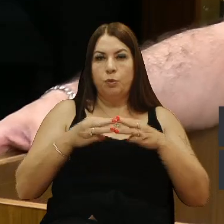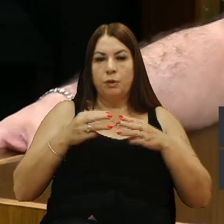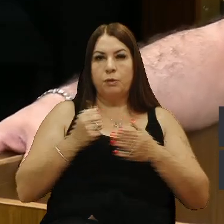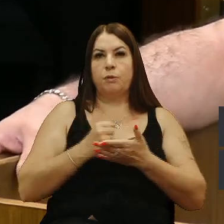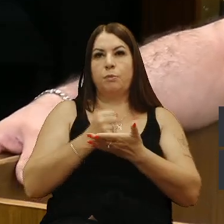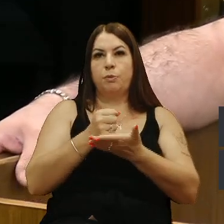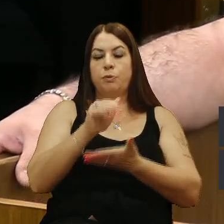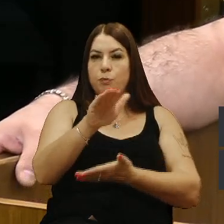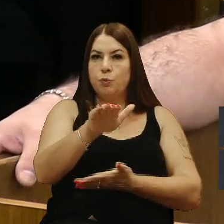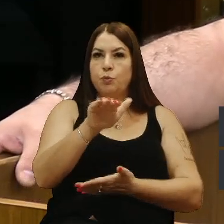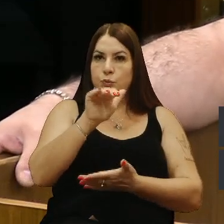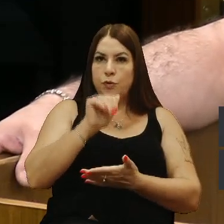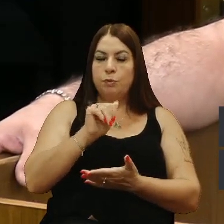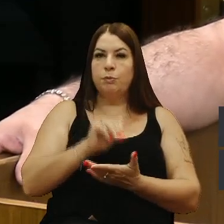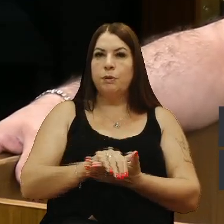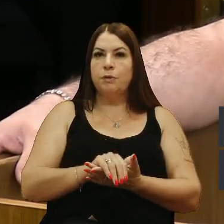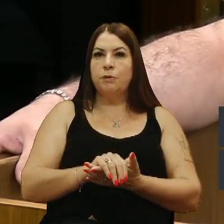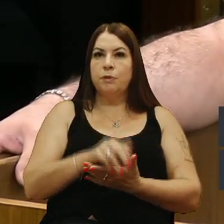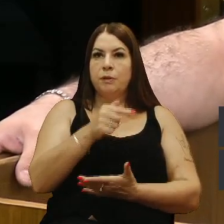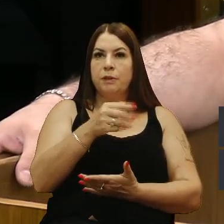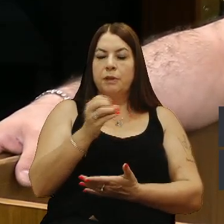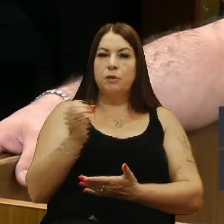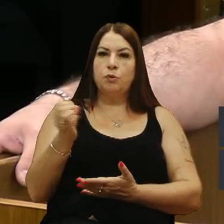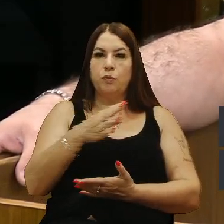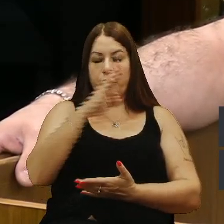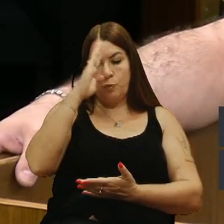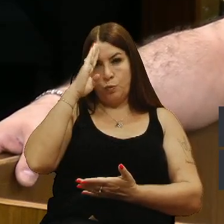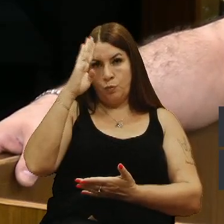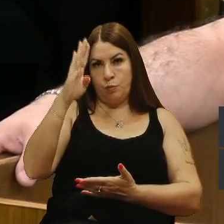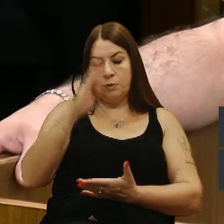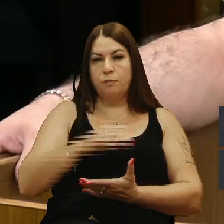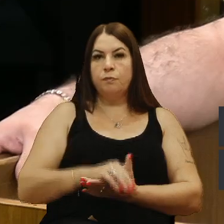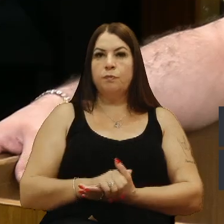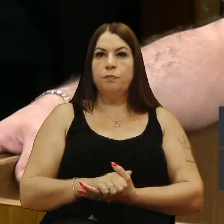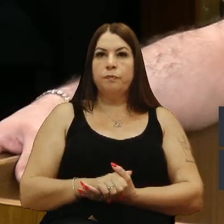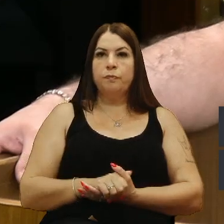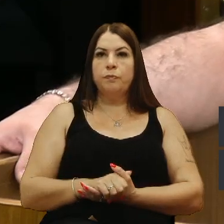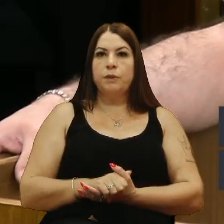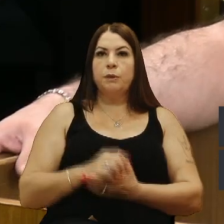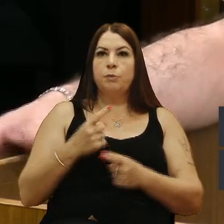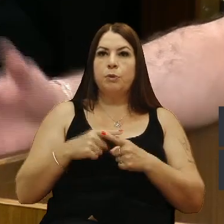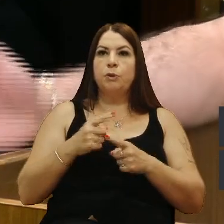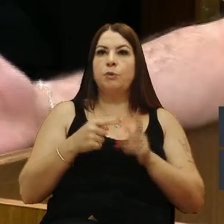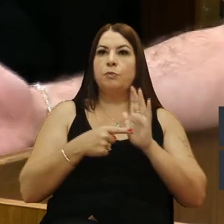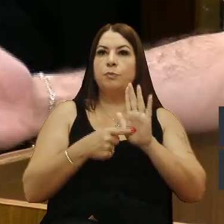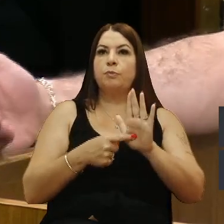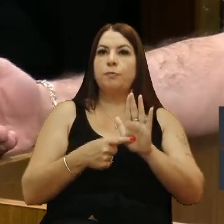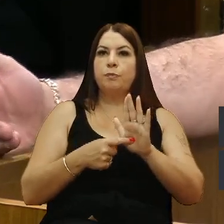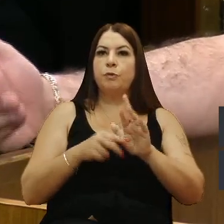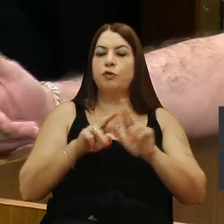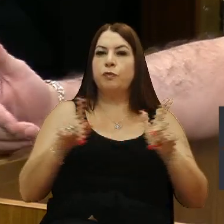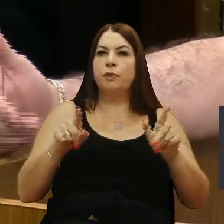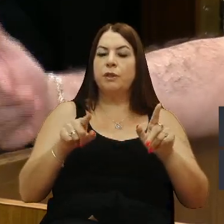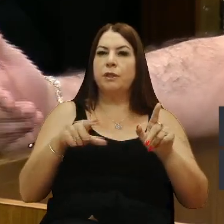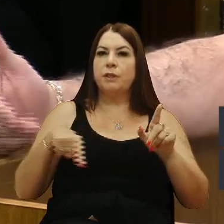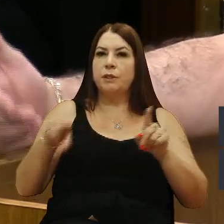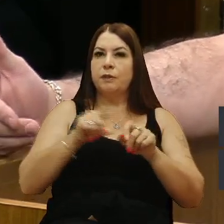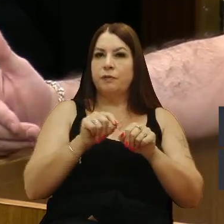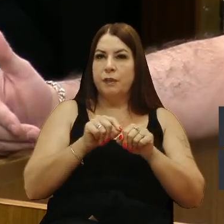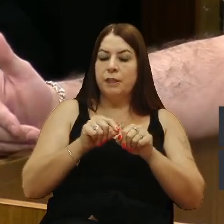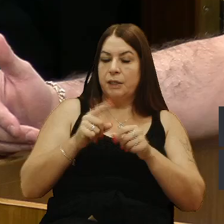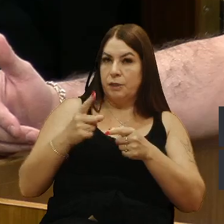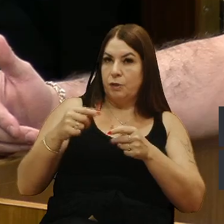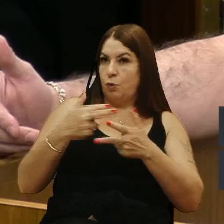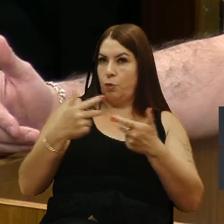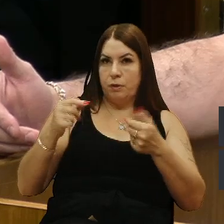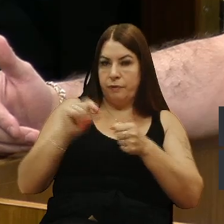do chamamento dos 70 novos guardas. E por que eu trago isso? Porque diversas operações que são feitas no município